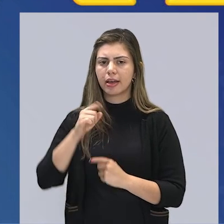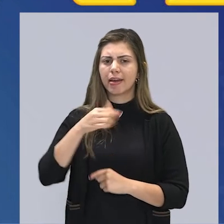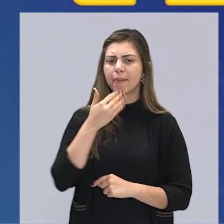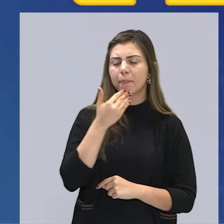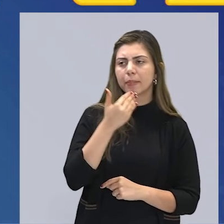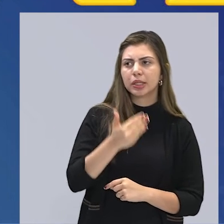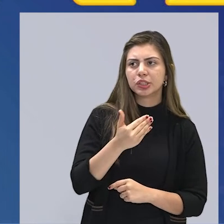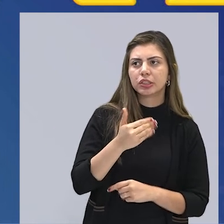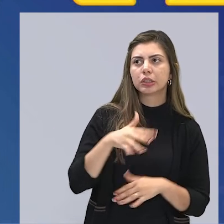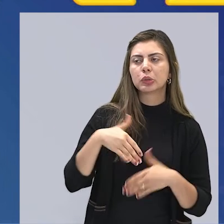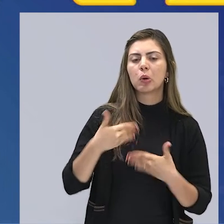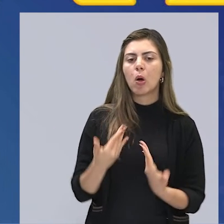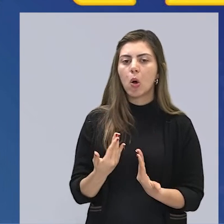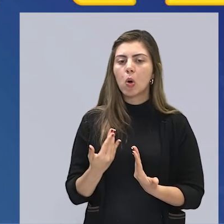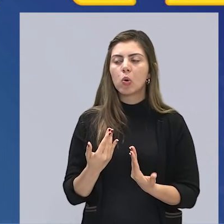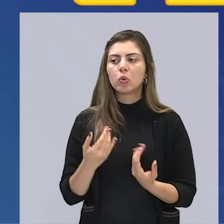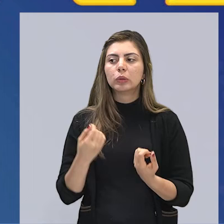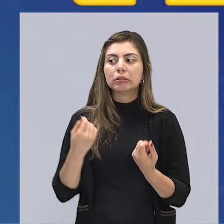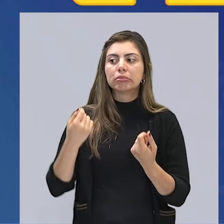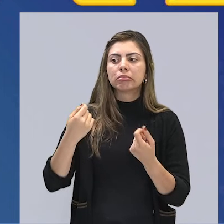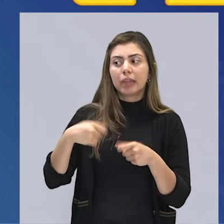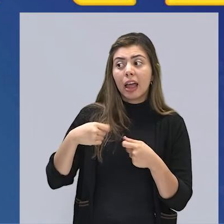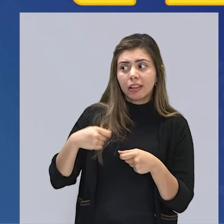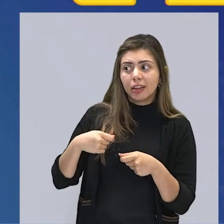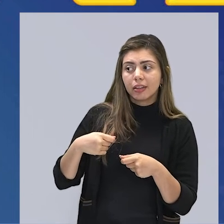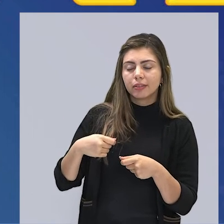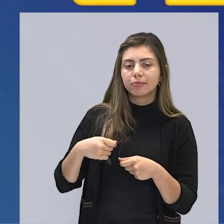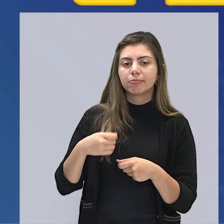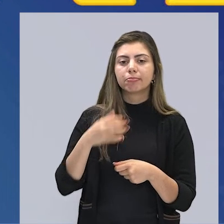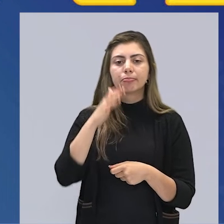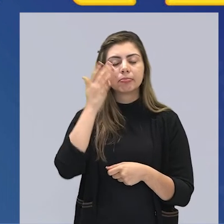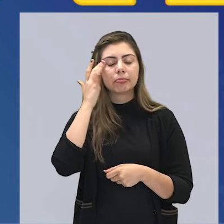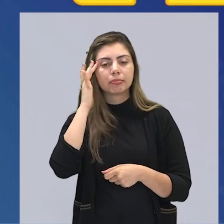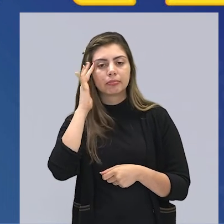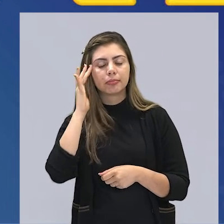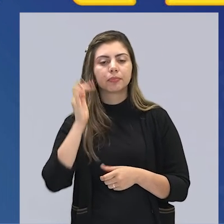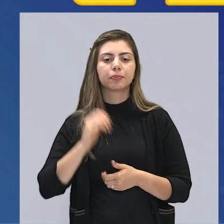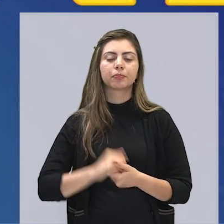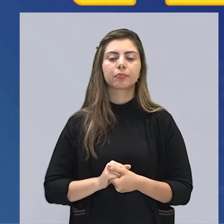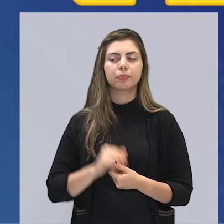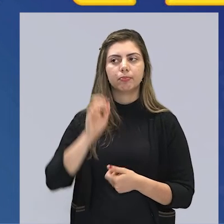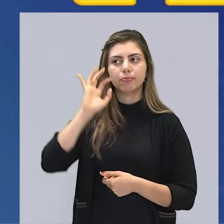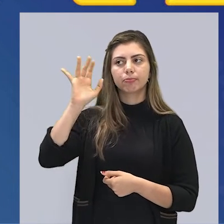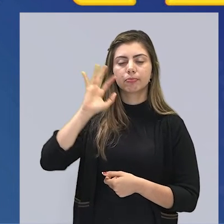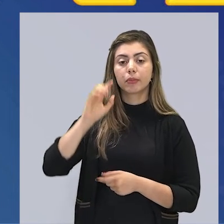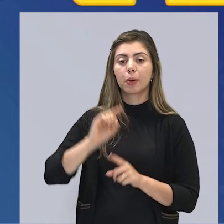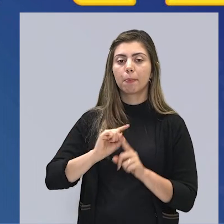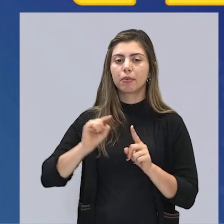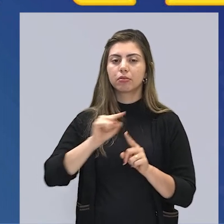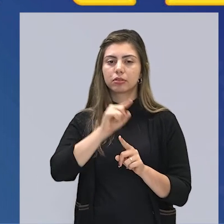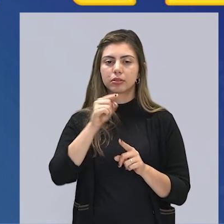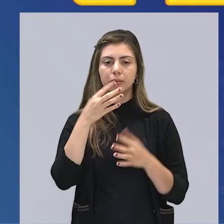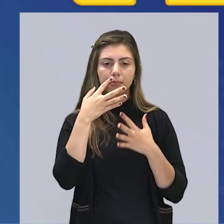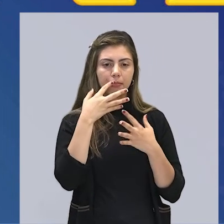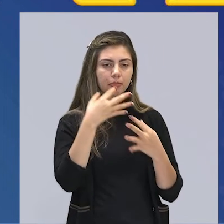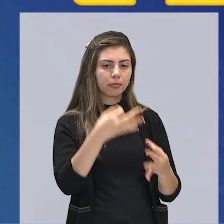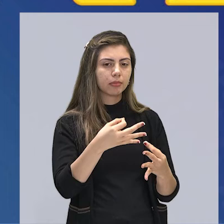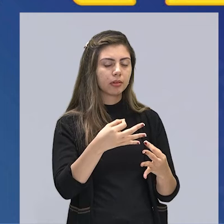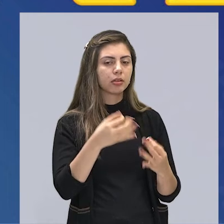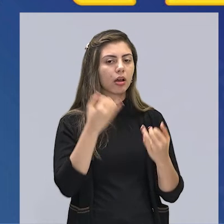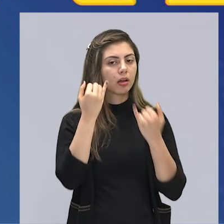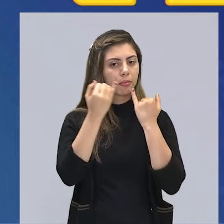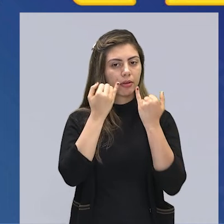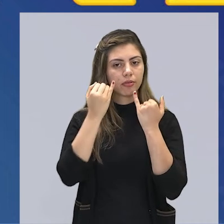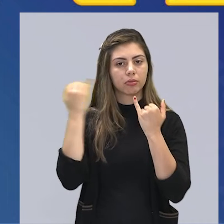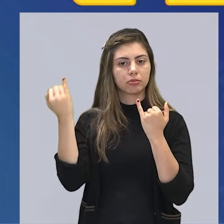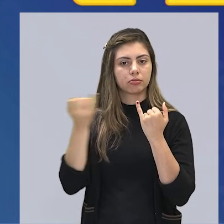indicando uma possibilidade ou algo diferente? Pensem um pouquinho. Mas antes, eu chamo a atenção para vocês para uma informação. Olha